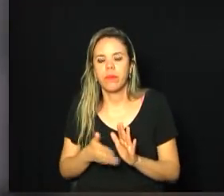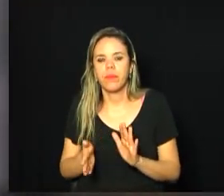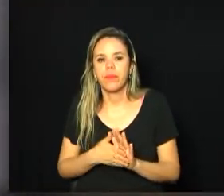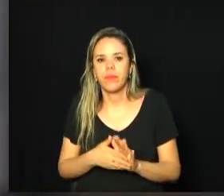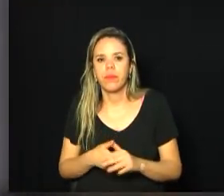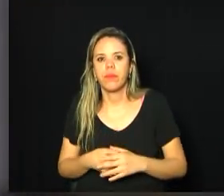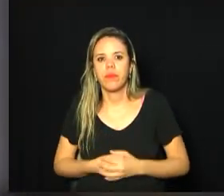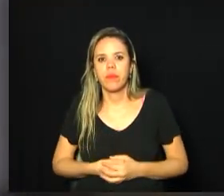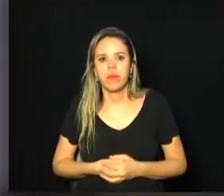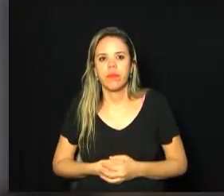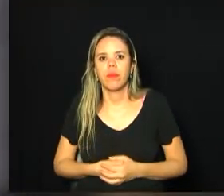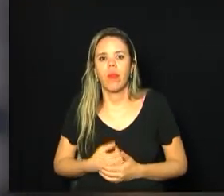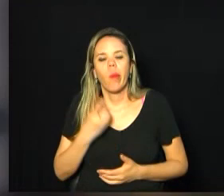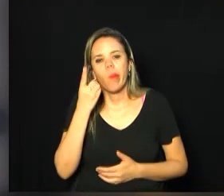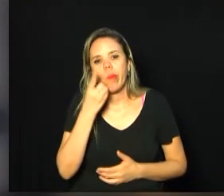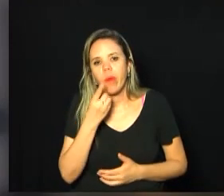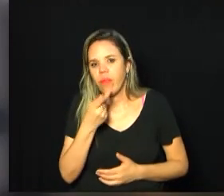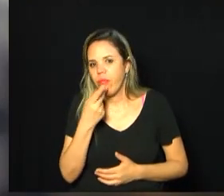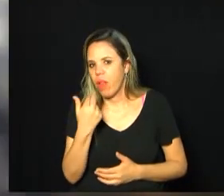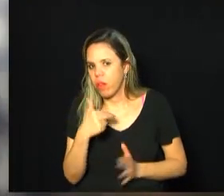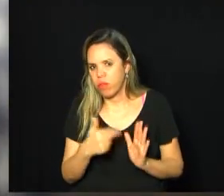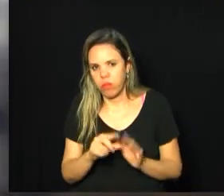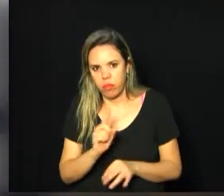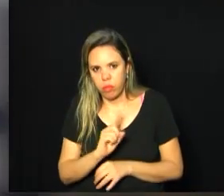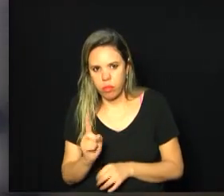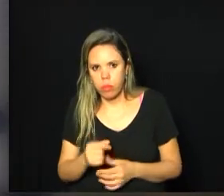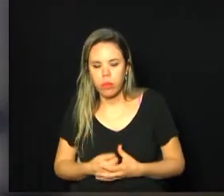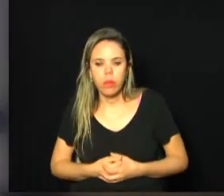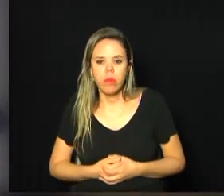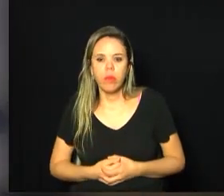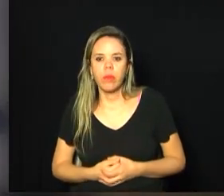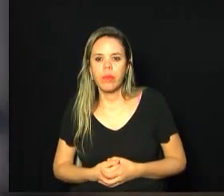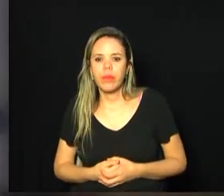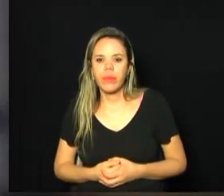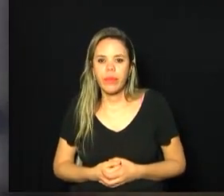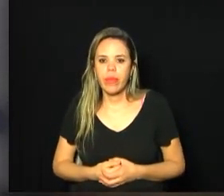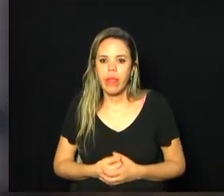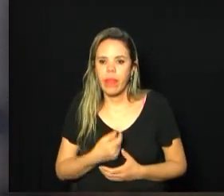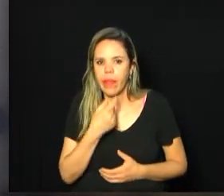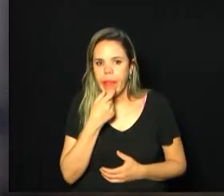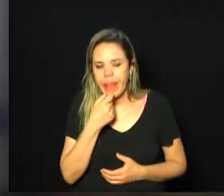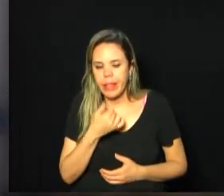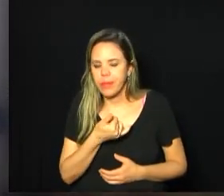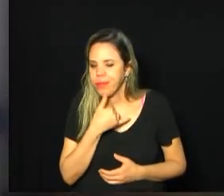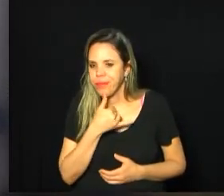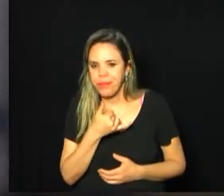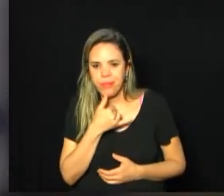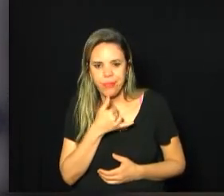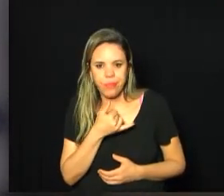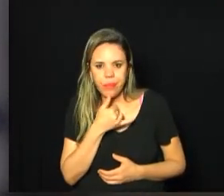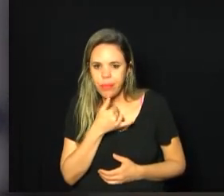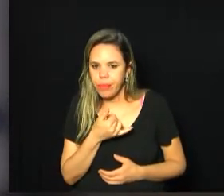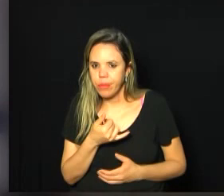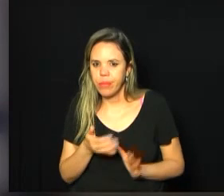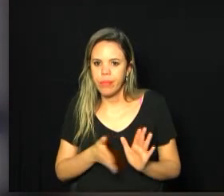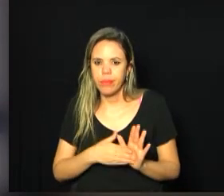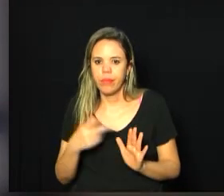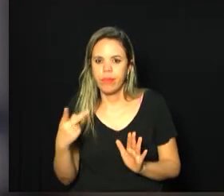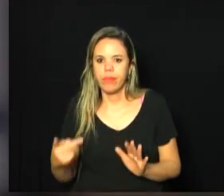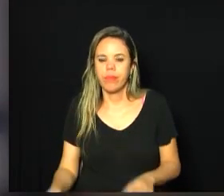um deputado lá, que eu prefiro até nem citar o nome dele, que ele está sendo infeliz, né, nessa propositura dele.